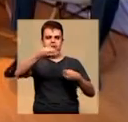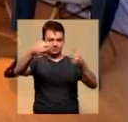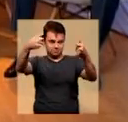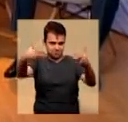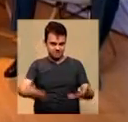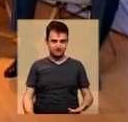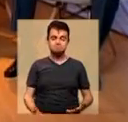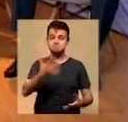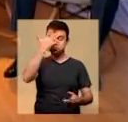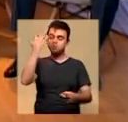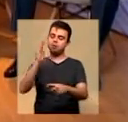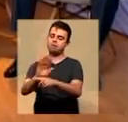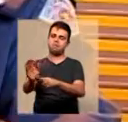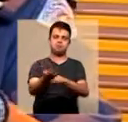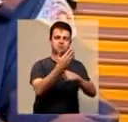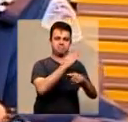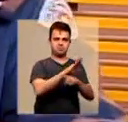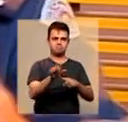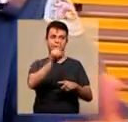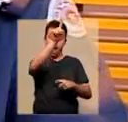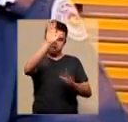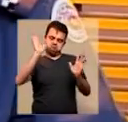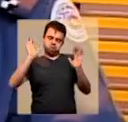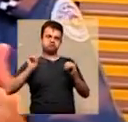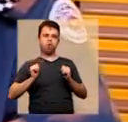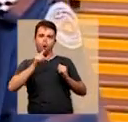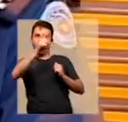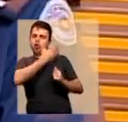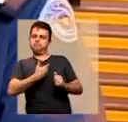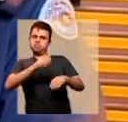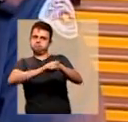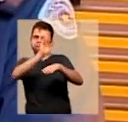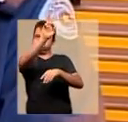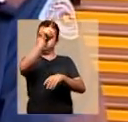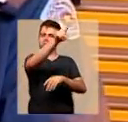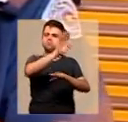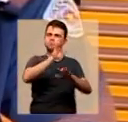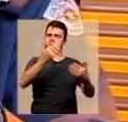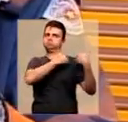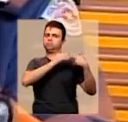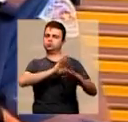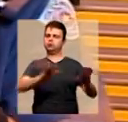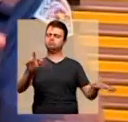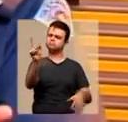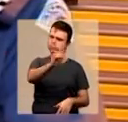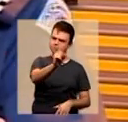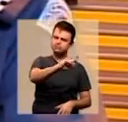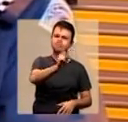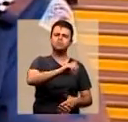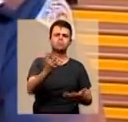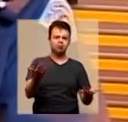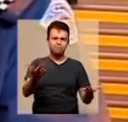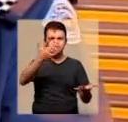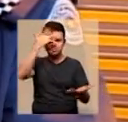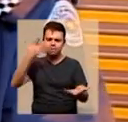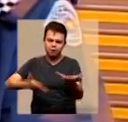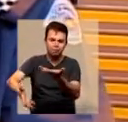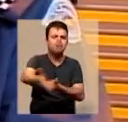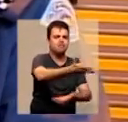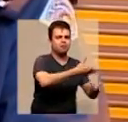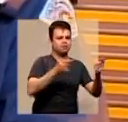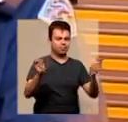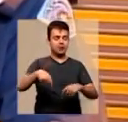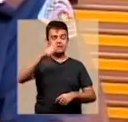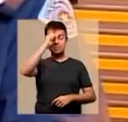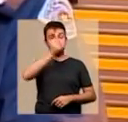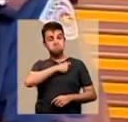questão da solidariedade, que não cabe só ao poder público, questão de mobilidade urbana, né? Então eu vejo, por exemplo, olha só a participação significativa do